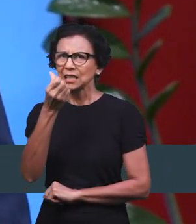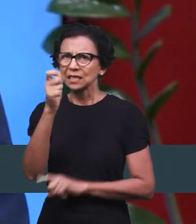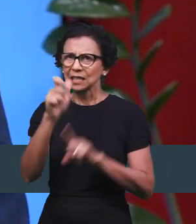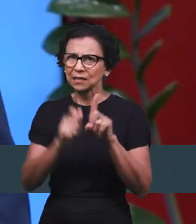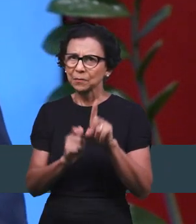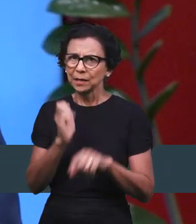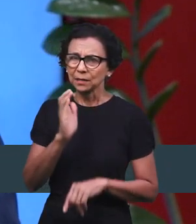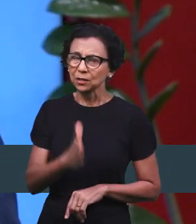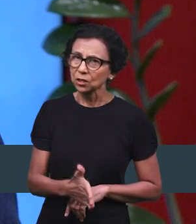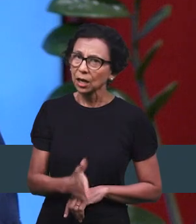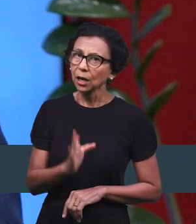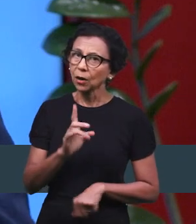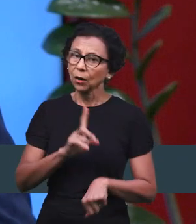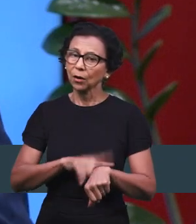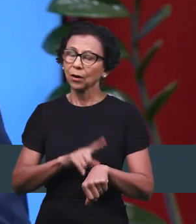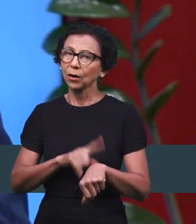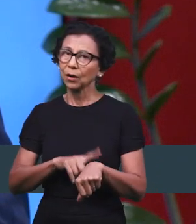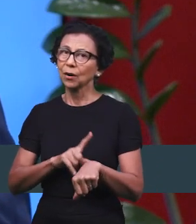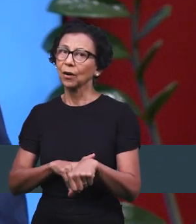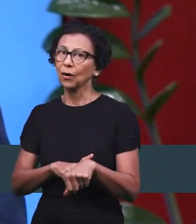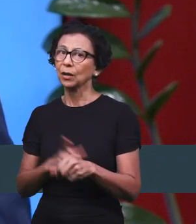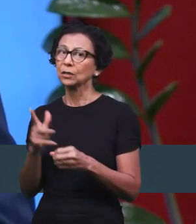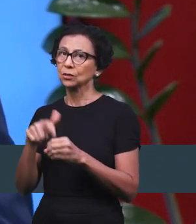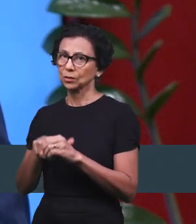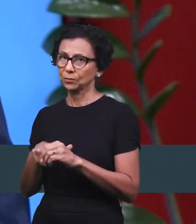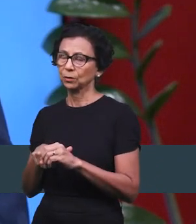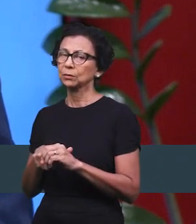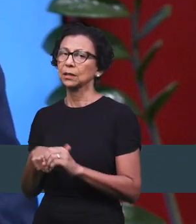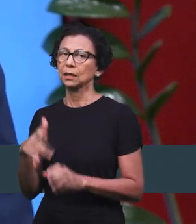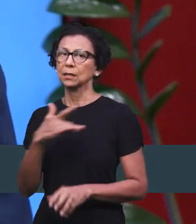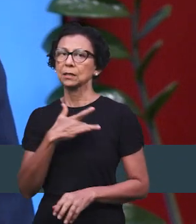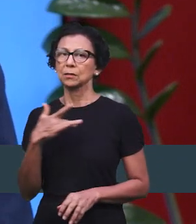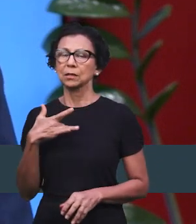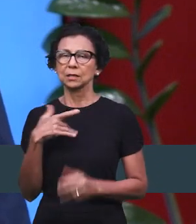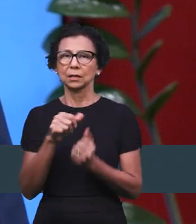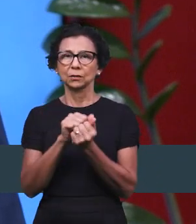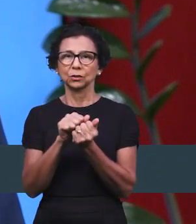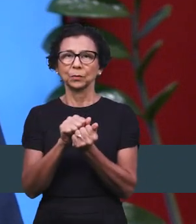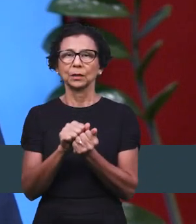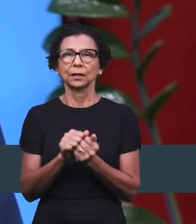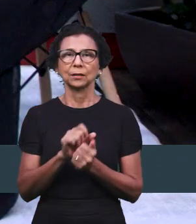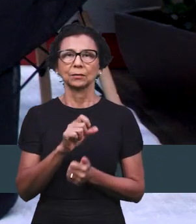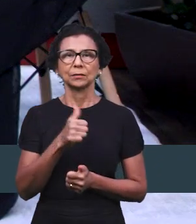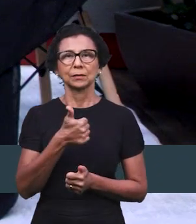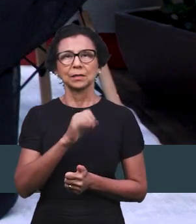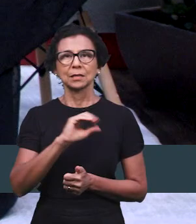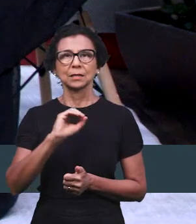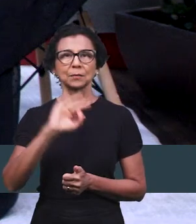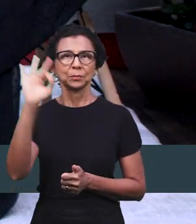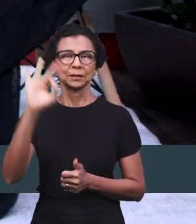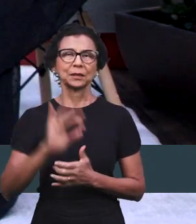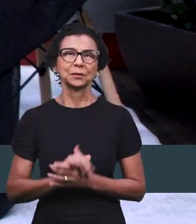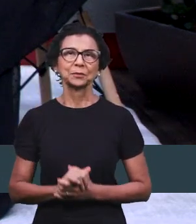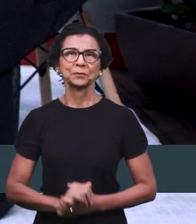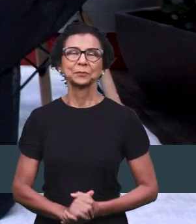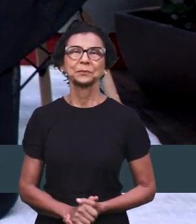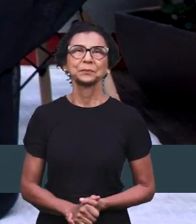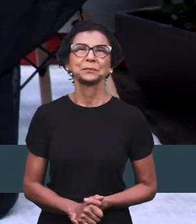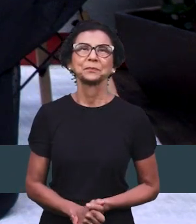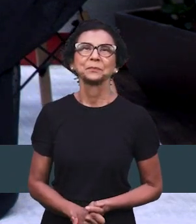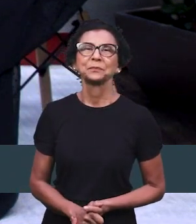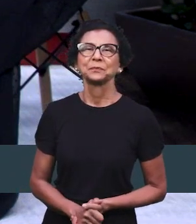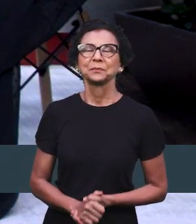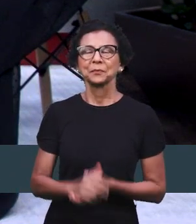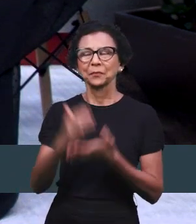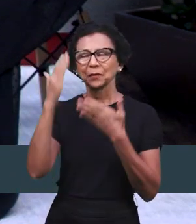de voltar ao seu cirurgião dentista e colocar a saúde bucal em dia 100%. Ok, então, obrigada,